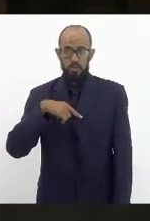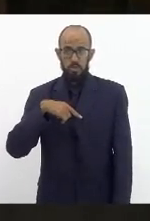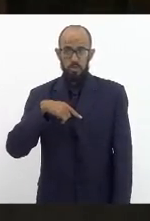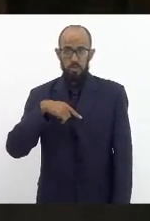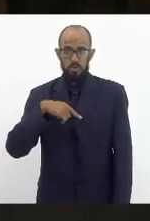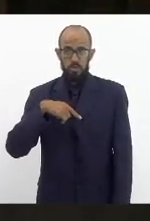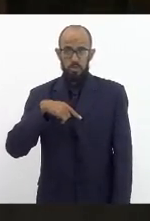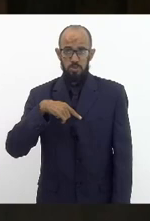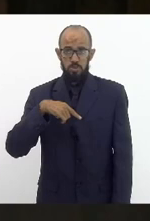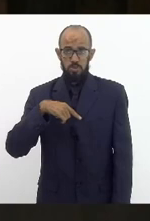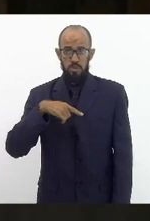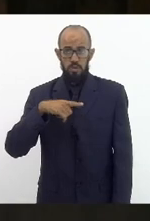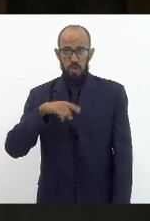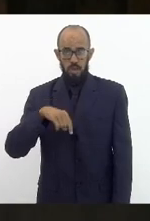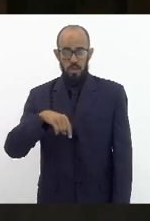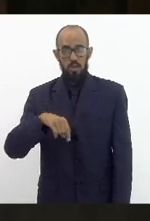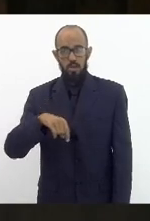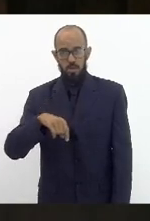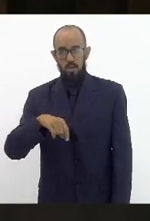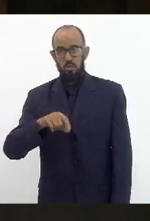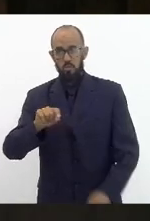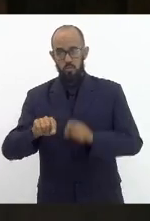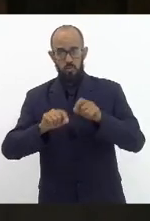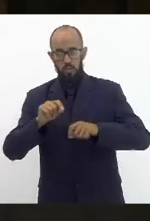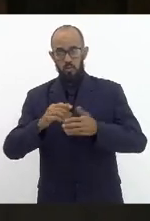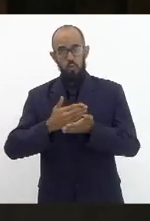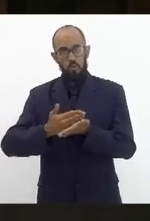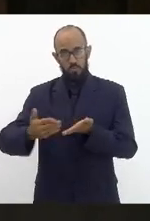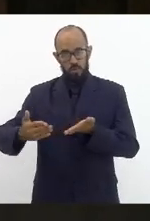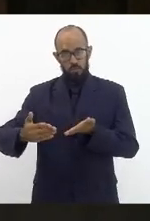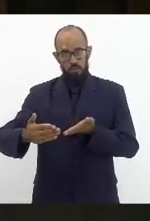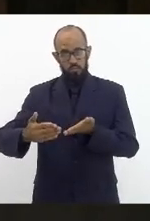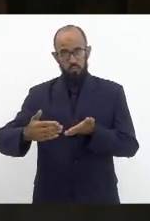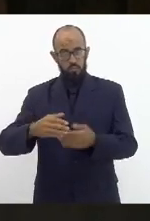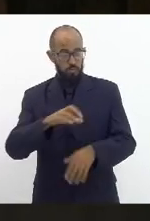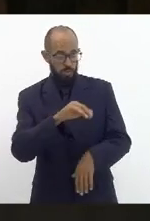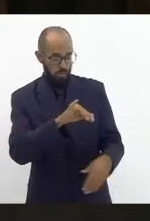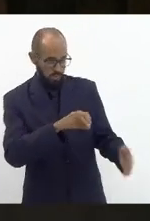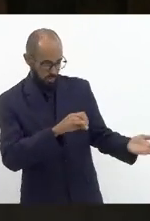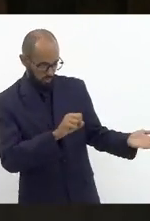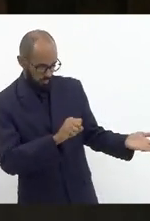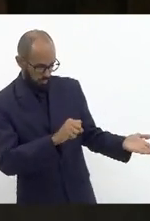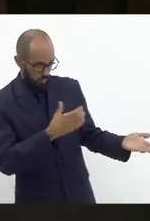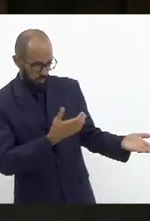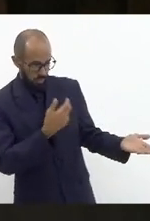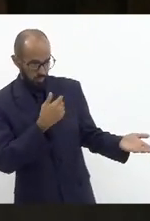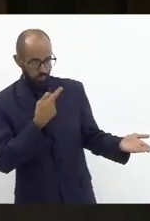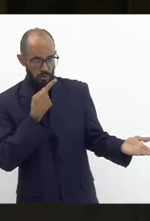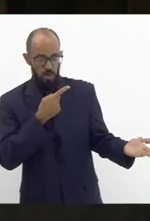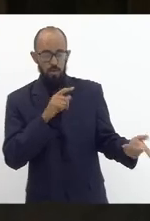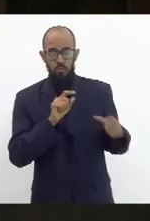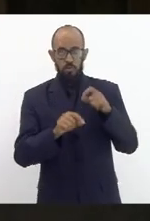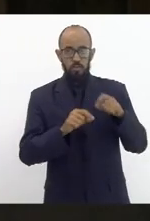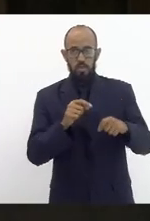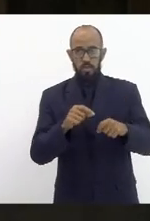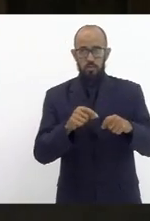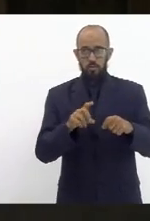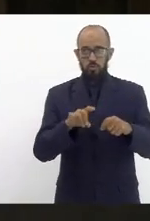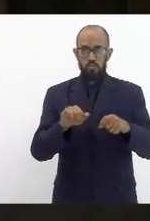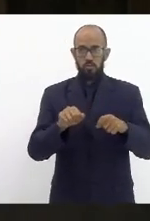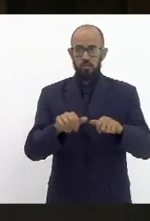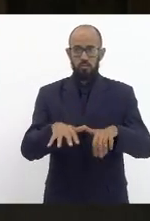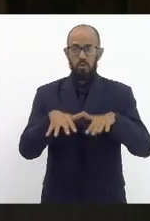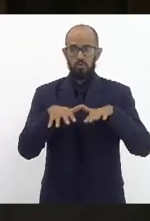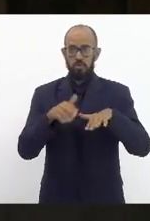é um sinal. Então, eu quero voltar aqui uma fala, viu, Carlos? Porque uma vez eu falei isso aqui numa audiência pública, quando